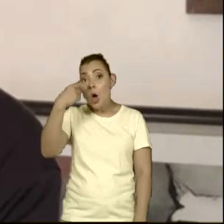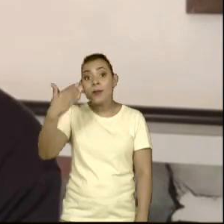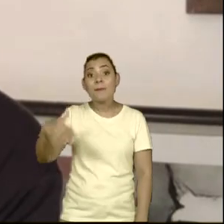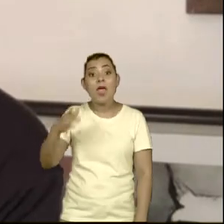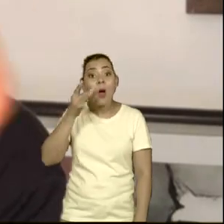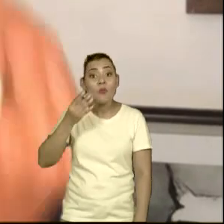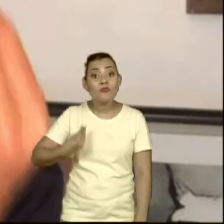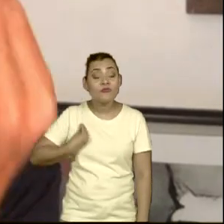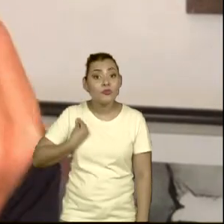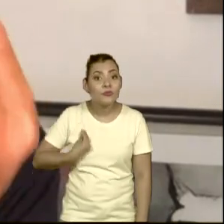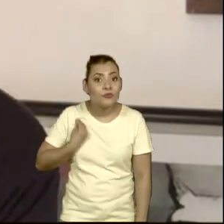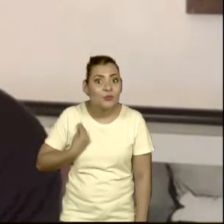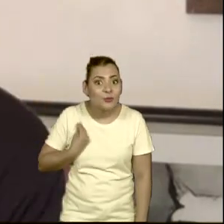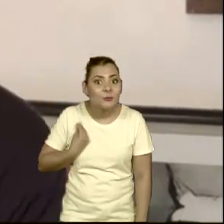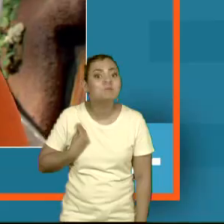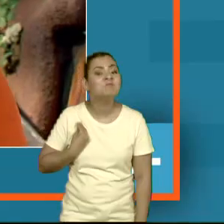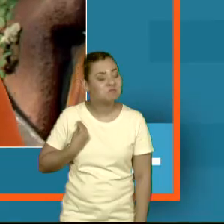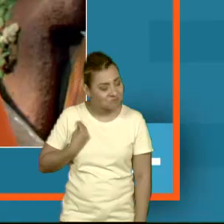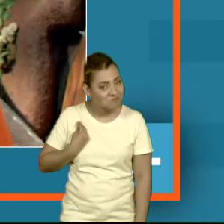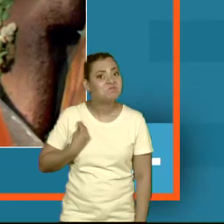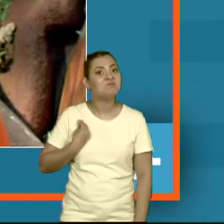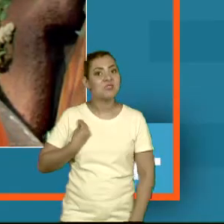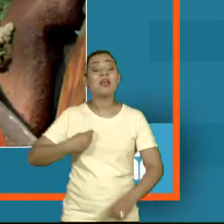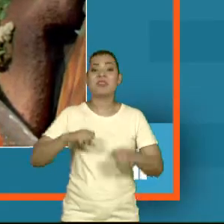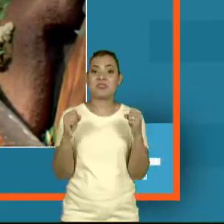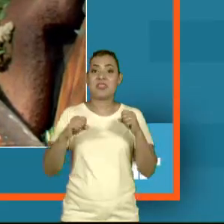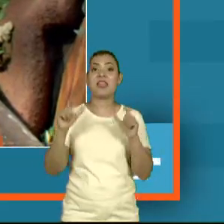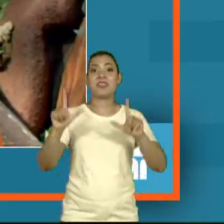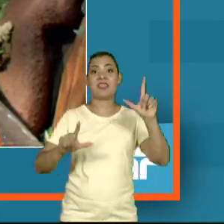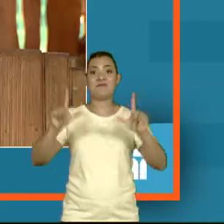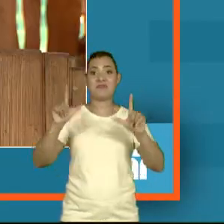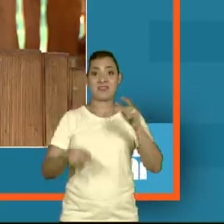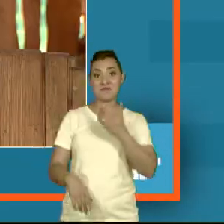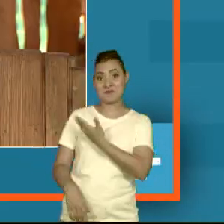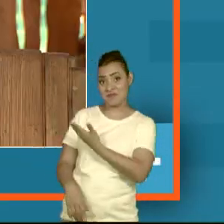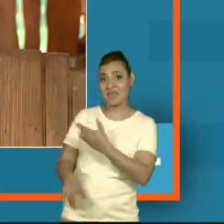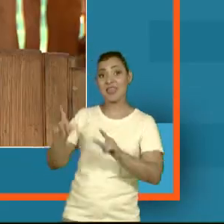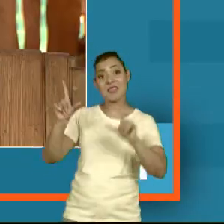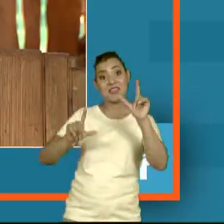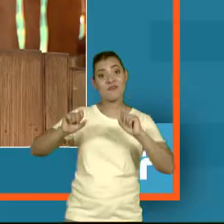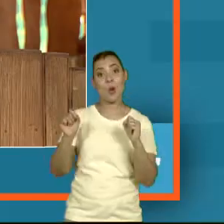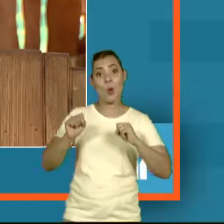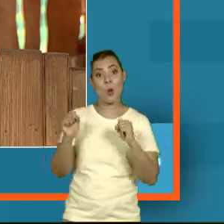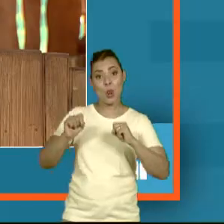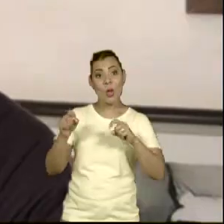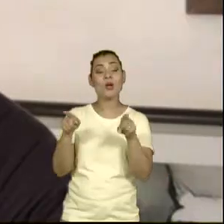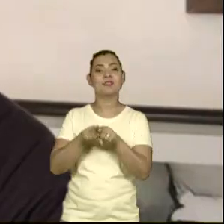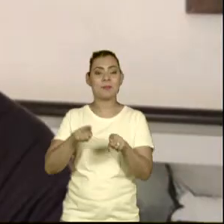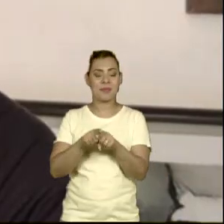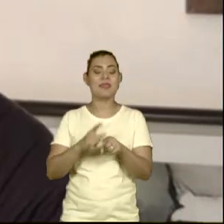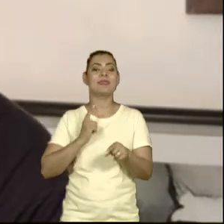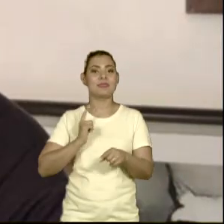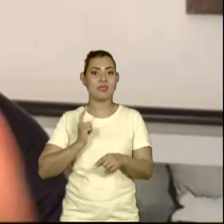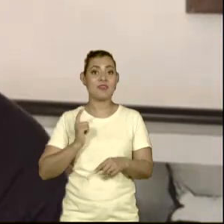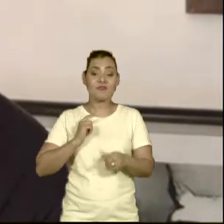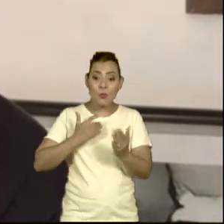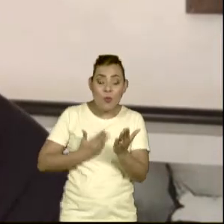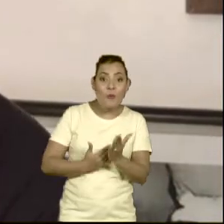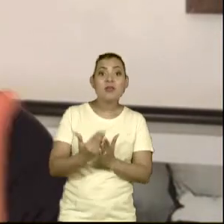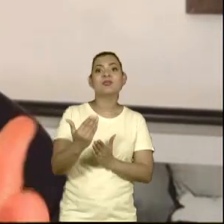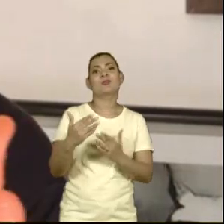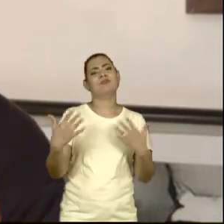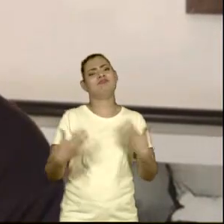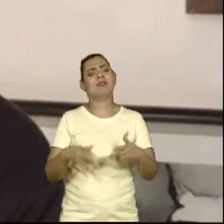bonecos, que foi o TV Cocoricó, o TV Cocoricó entre quadros,